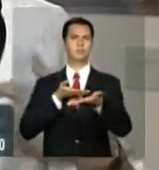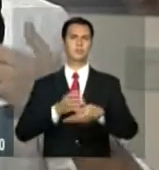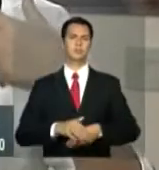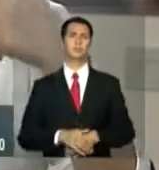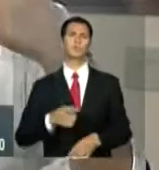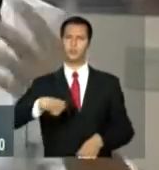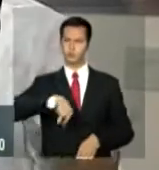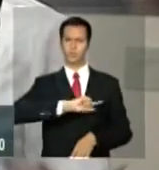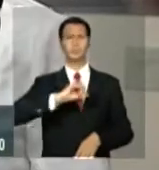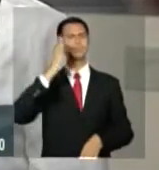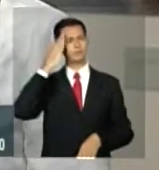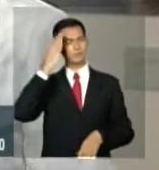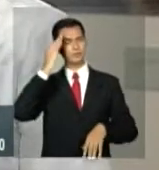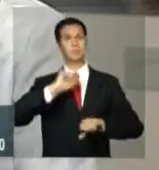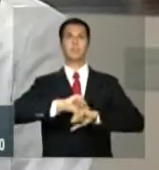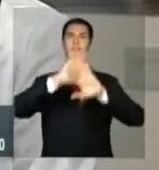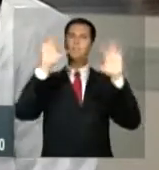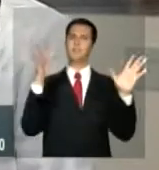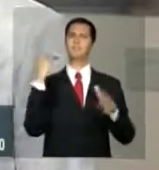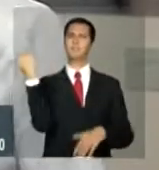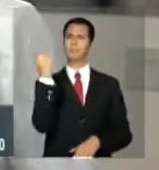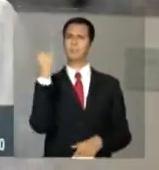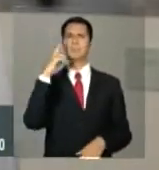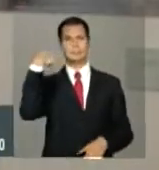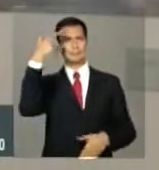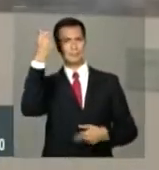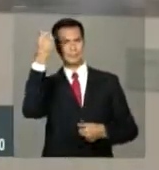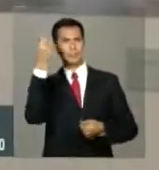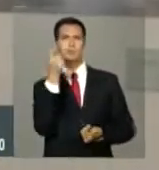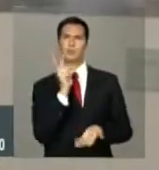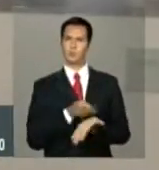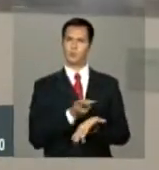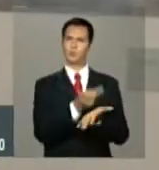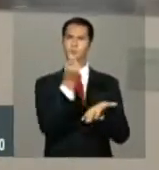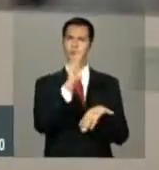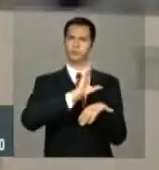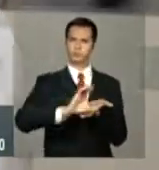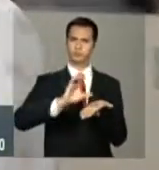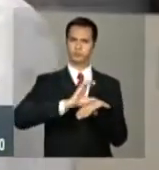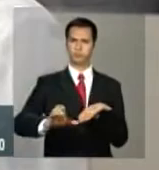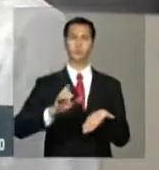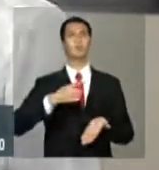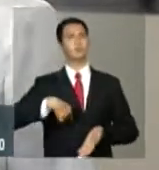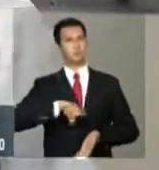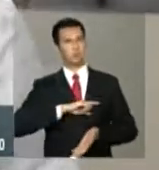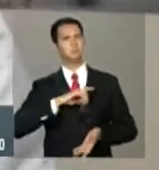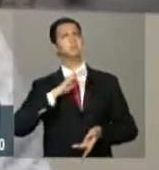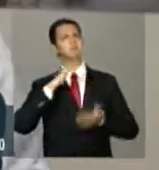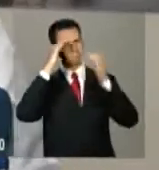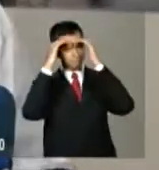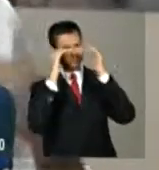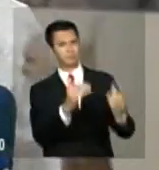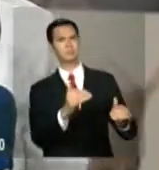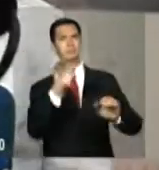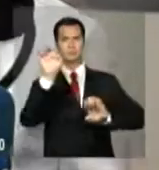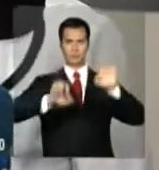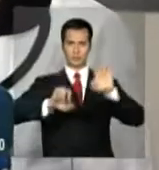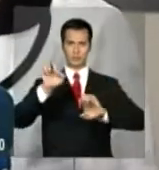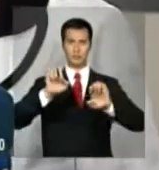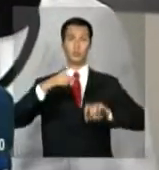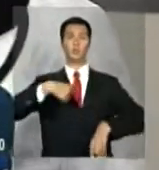da importância desses investimentos no Brasil, temos uma valorização dessas empresas, externamos isso para o